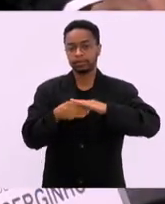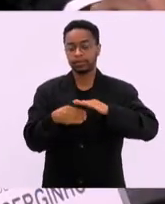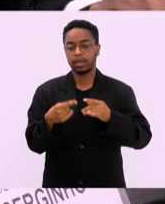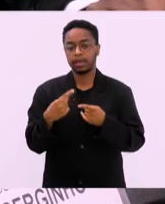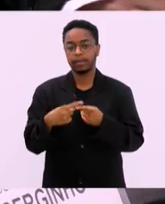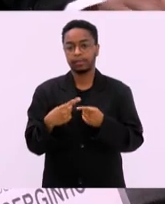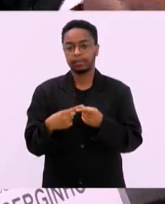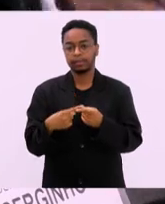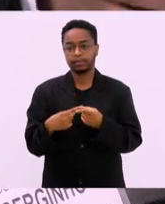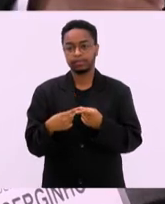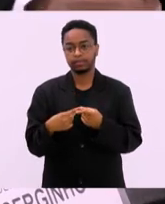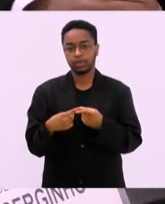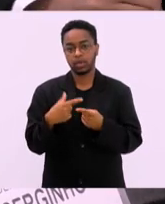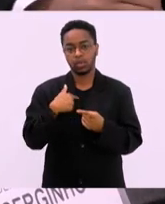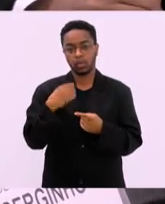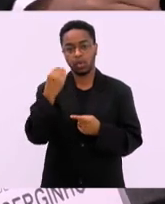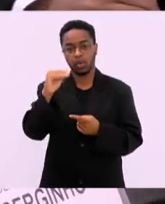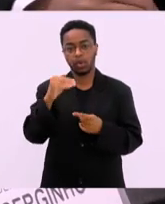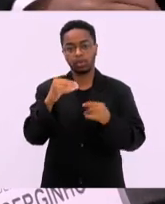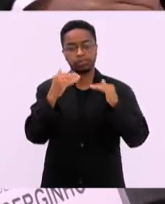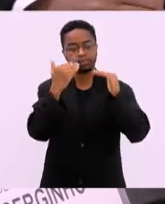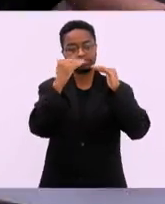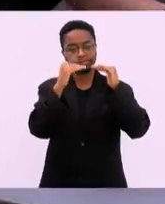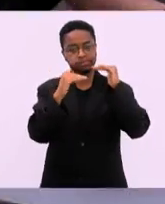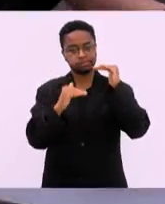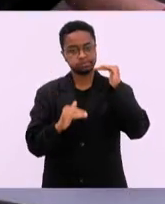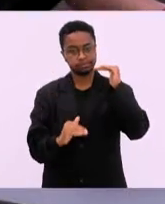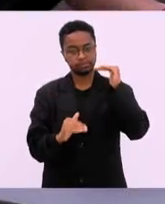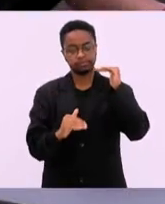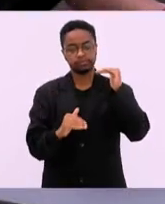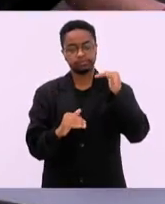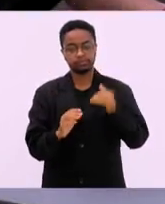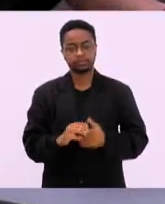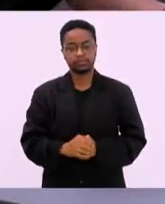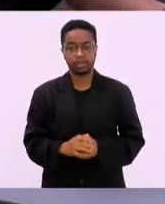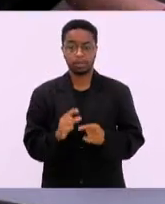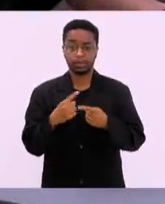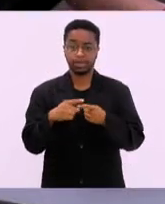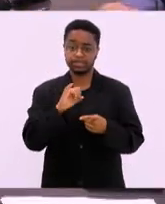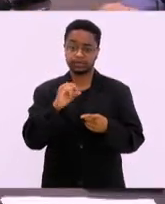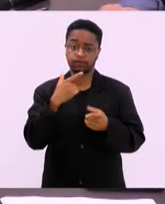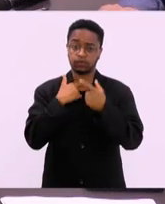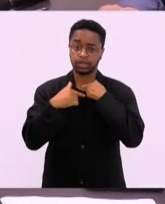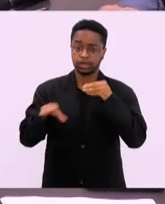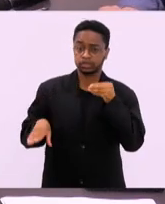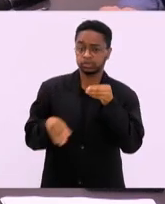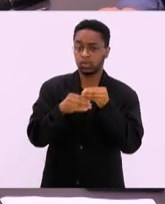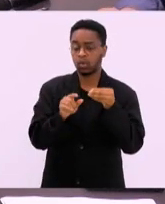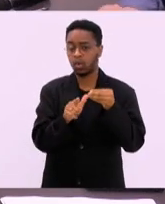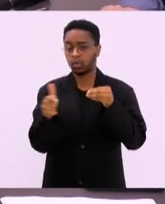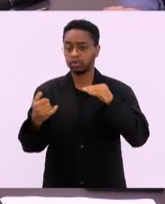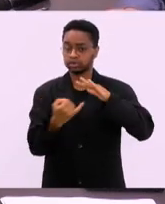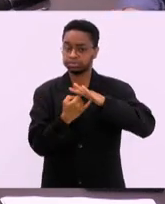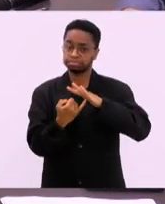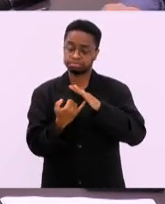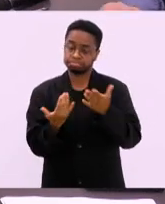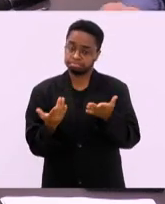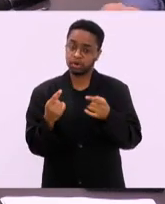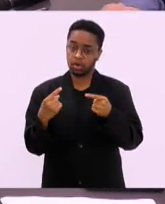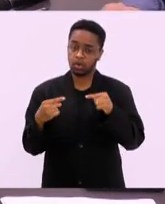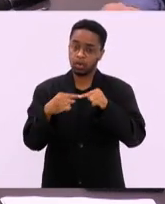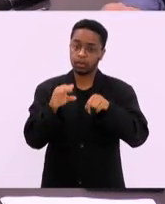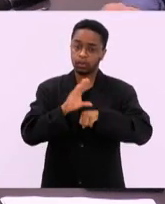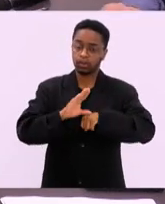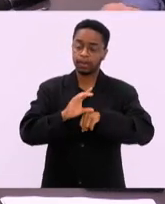essa seria e aí eu abro esses tópicos por alinhas. Os deputados que quiserem trazer outras instituições trazem. Seria de constitucionalidade mesmo, né? Porque se